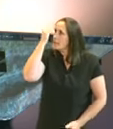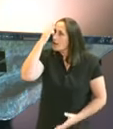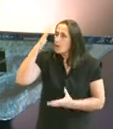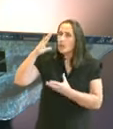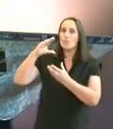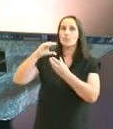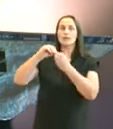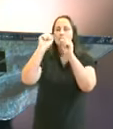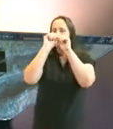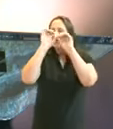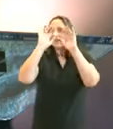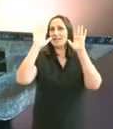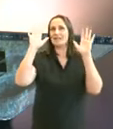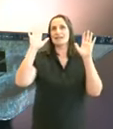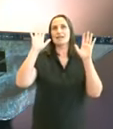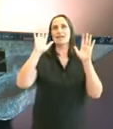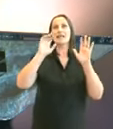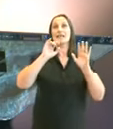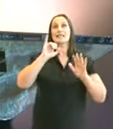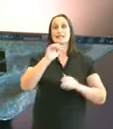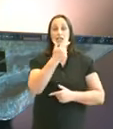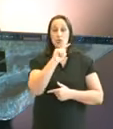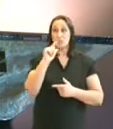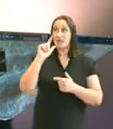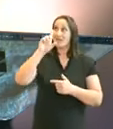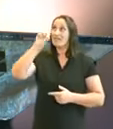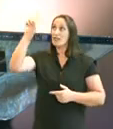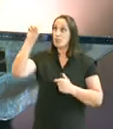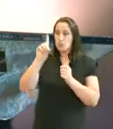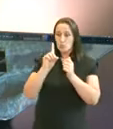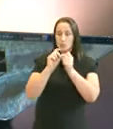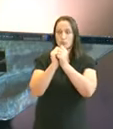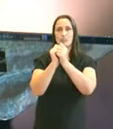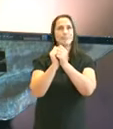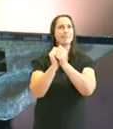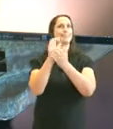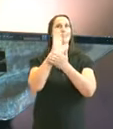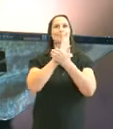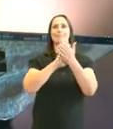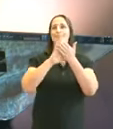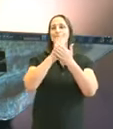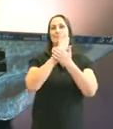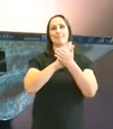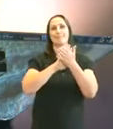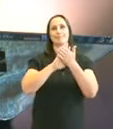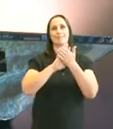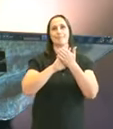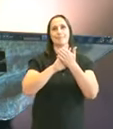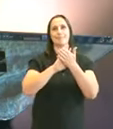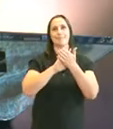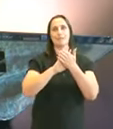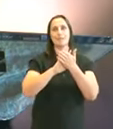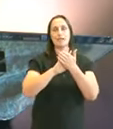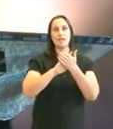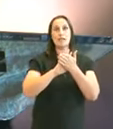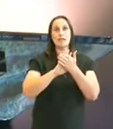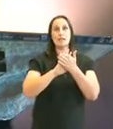compreender que sem Ele nada funciona. E que alguns dos